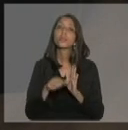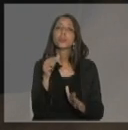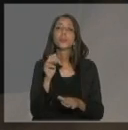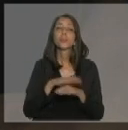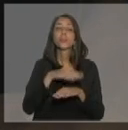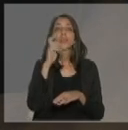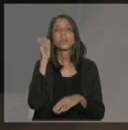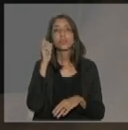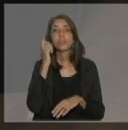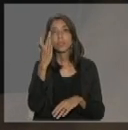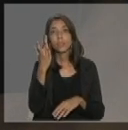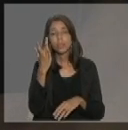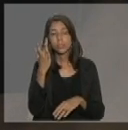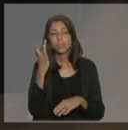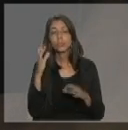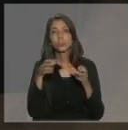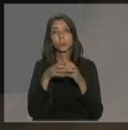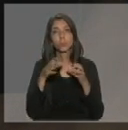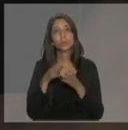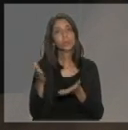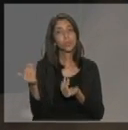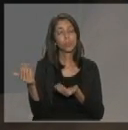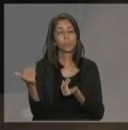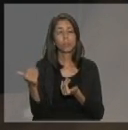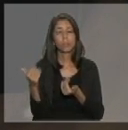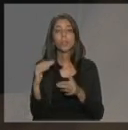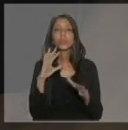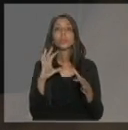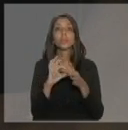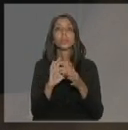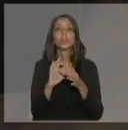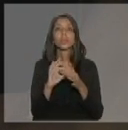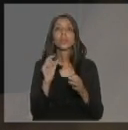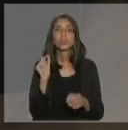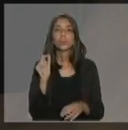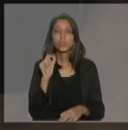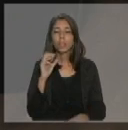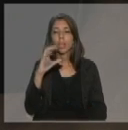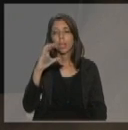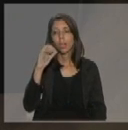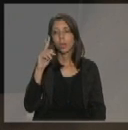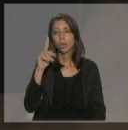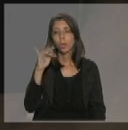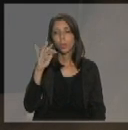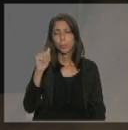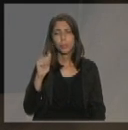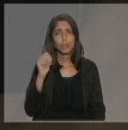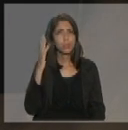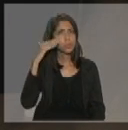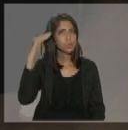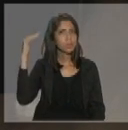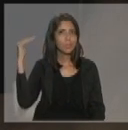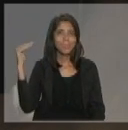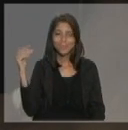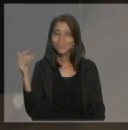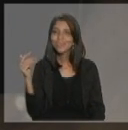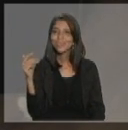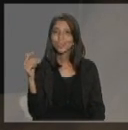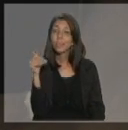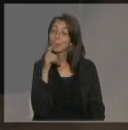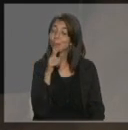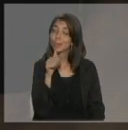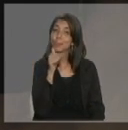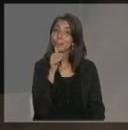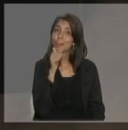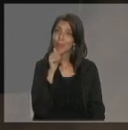mais fácil para um grupo ainda jovem, que tinha que se unir, que foi o Balé Copélia, que foi o maior sucesso e que lançou na Botafogo.